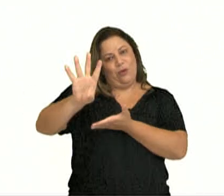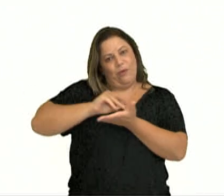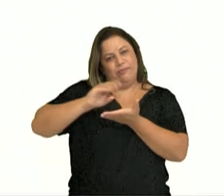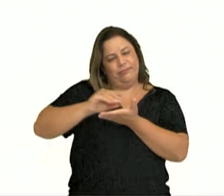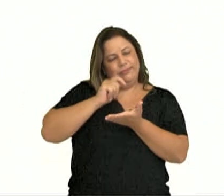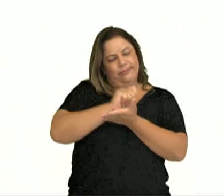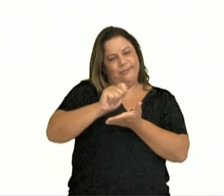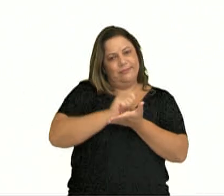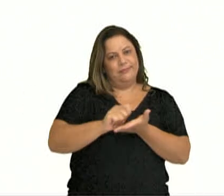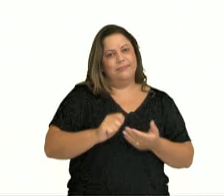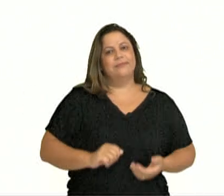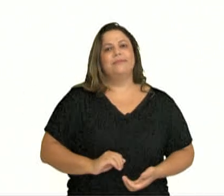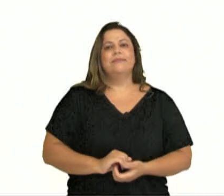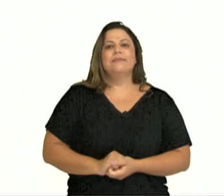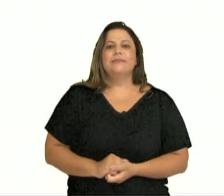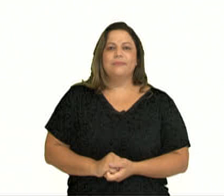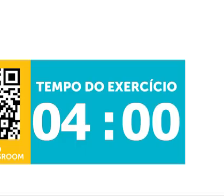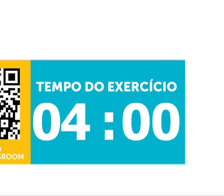Eu volto já.